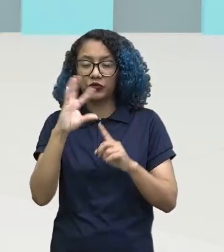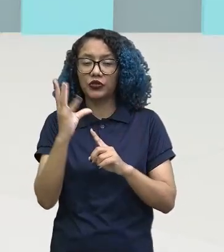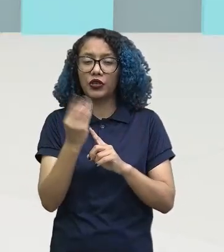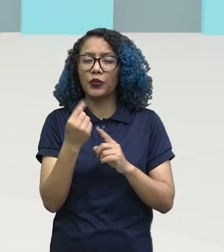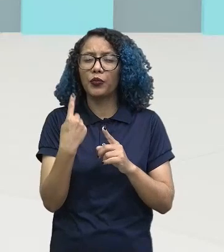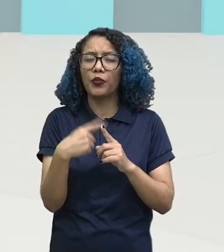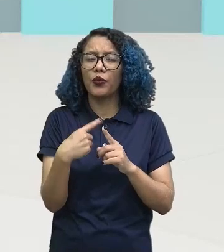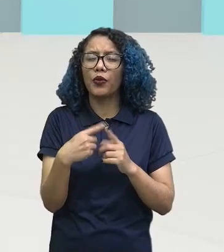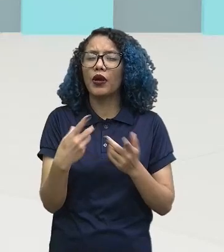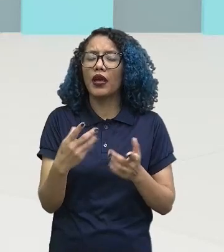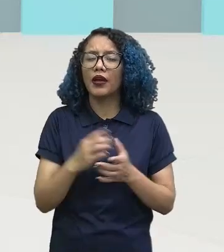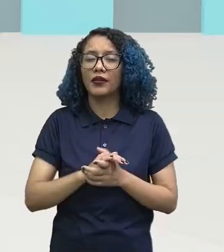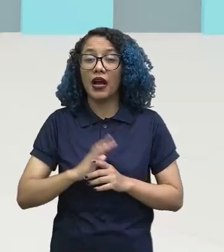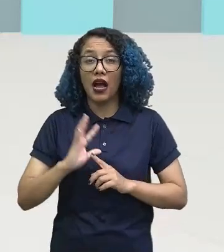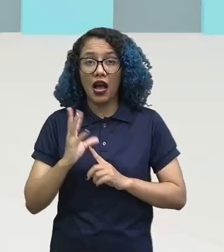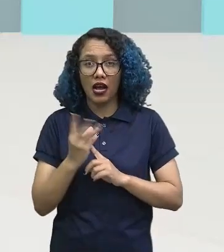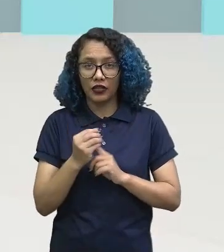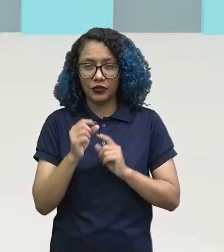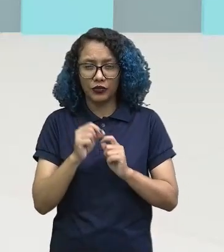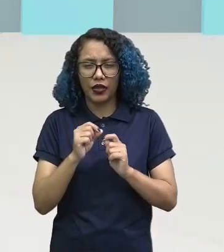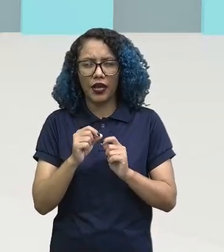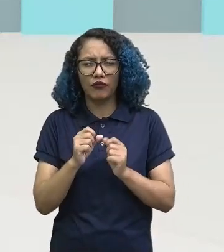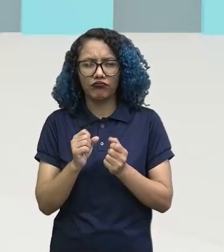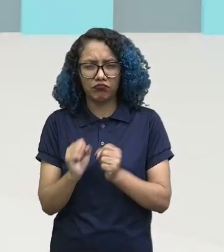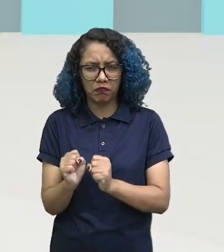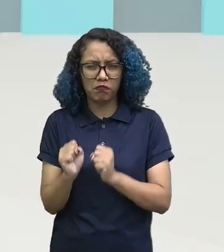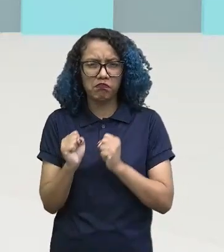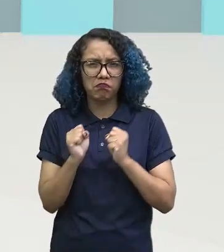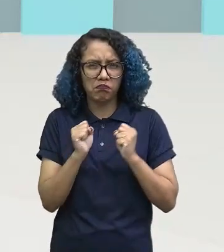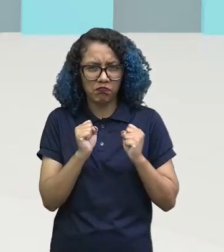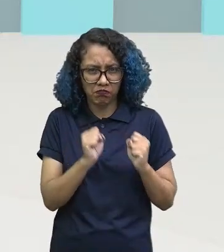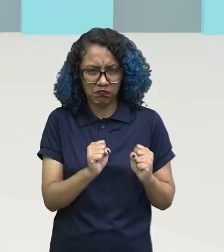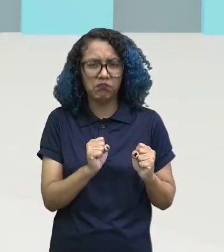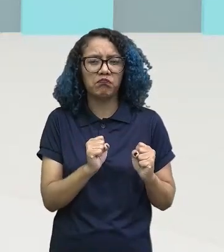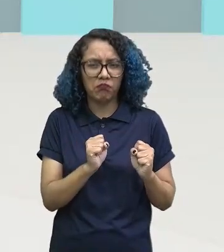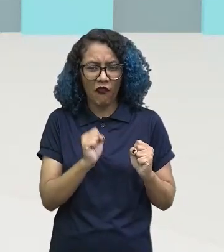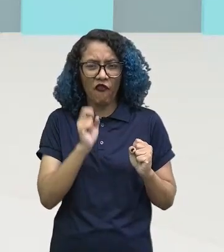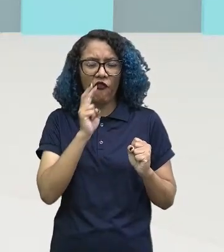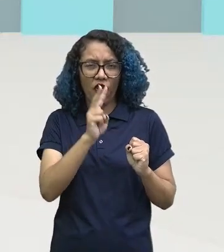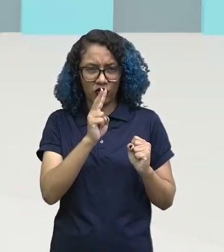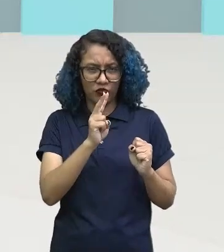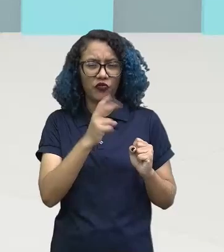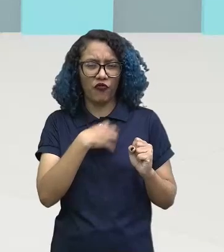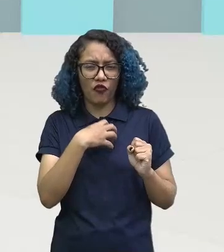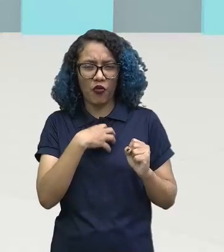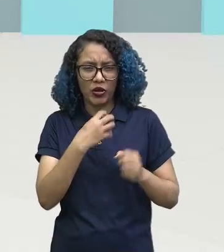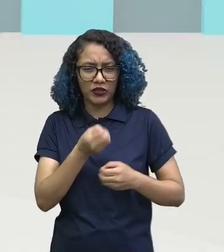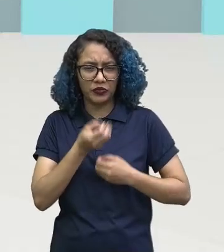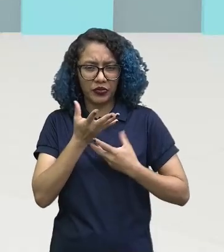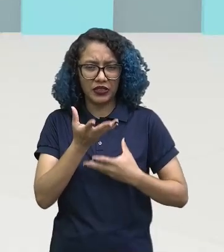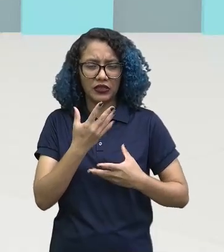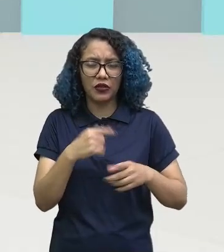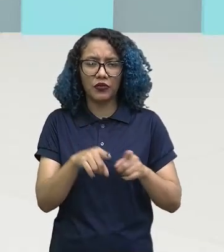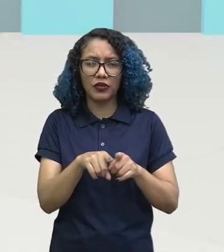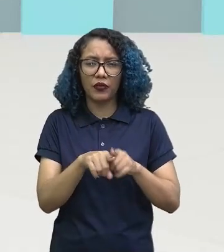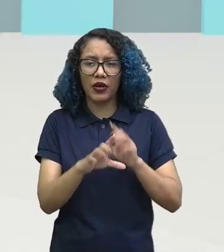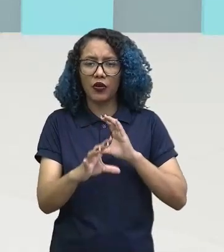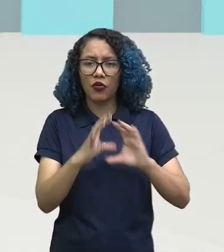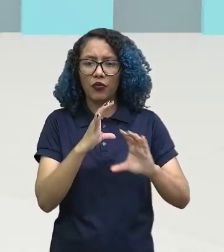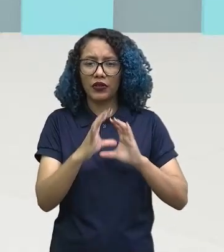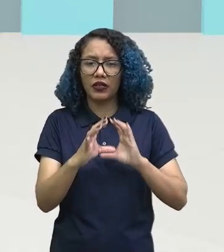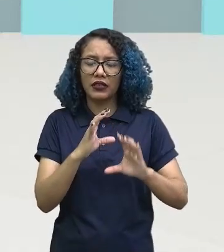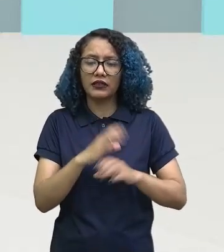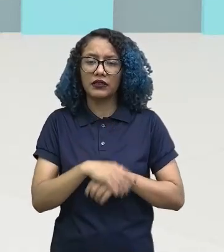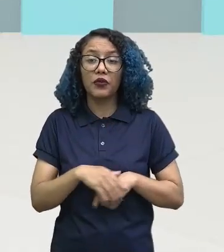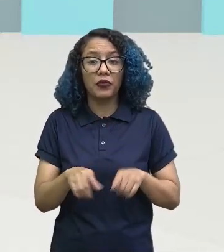arte ela foi uma poderosa forma de expressão e comunicação, refletindo e muitas